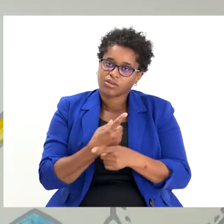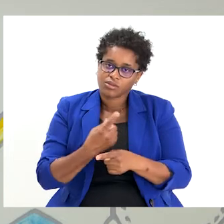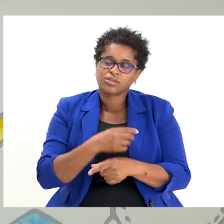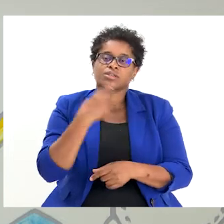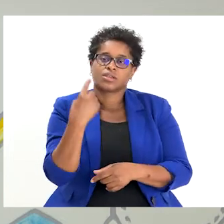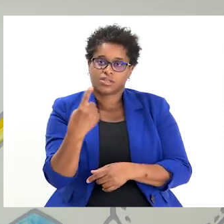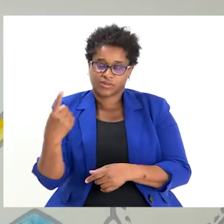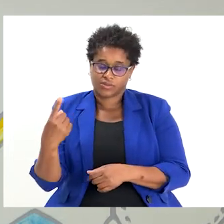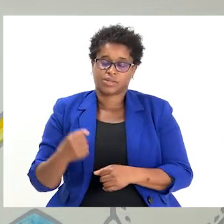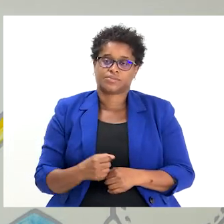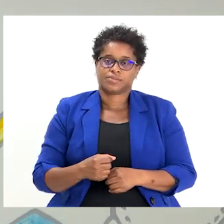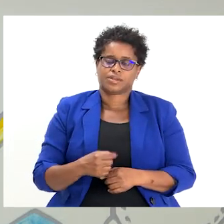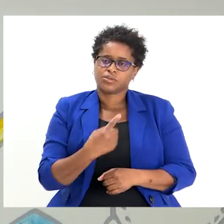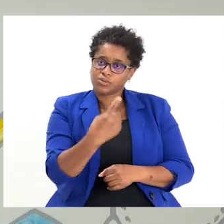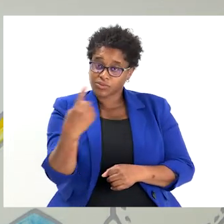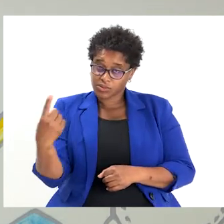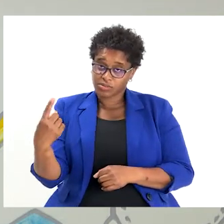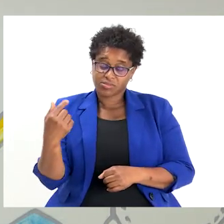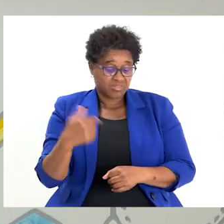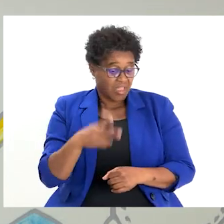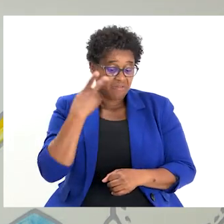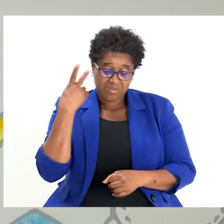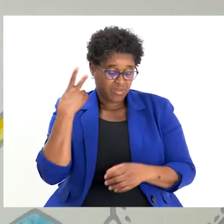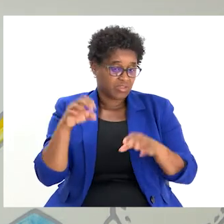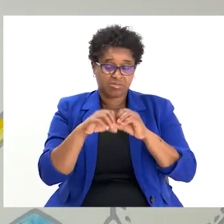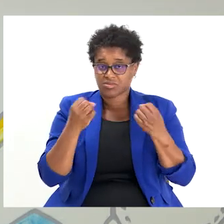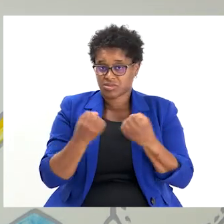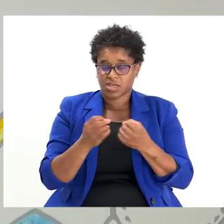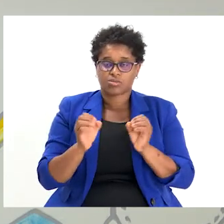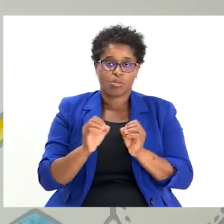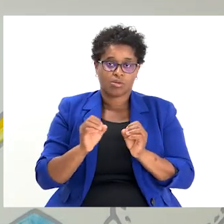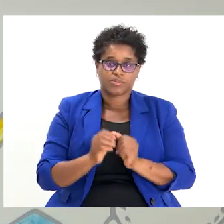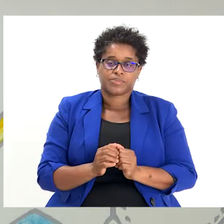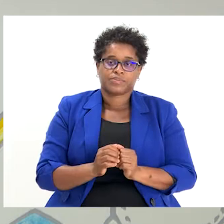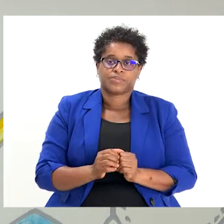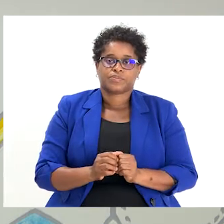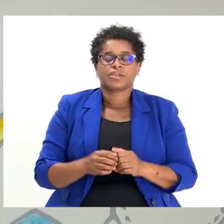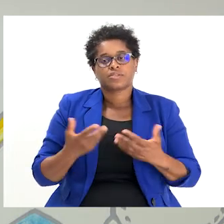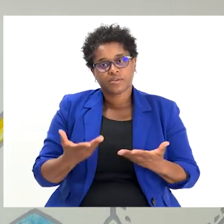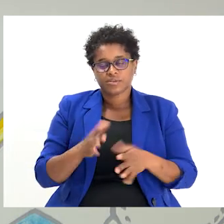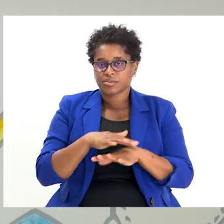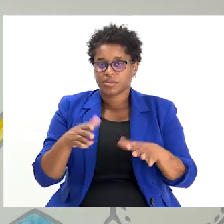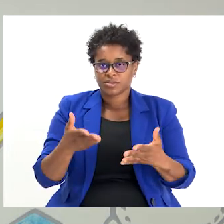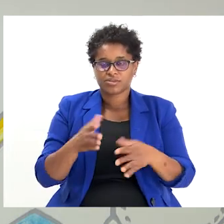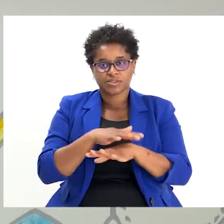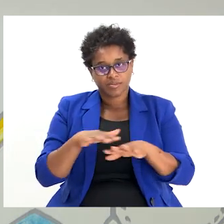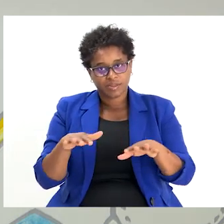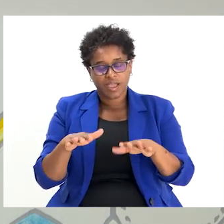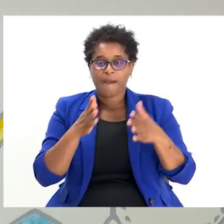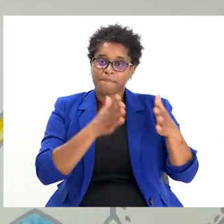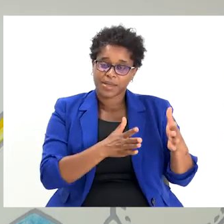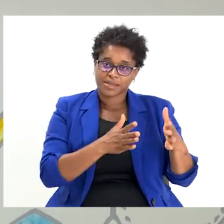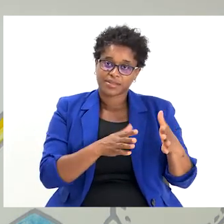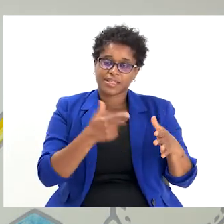individual, mesmo não estando a viver numa sociedade. Posto isto, terminamos a